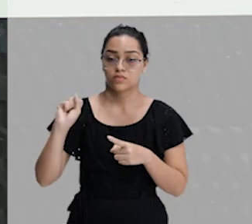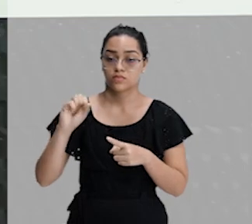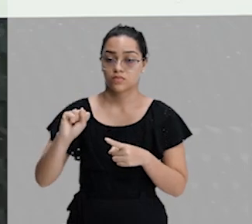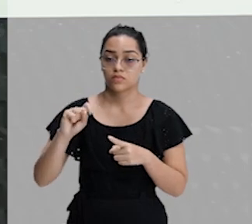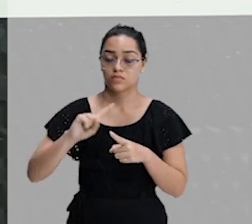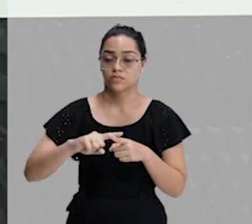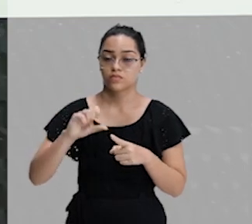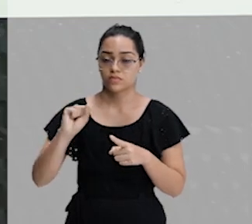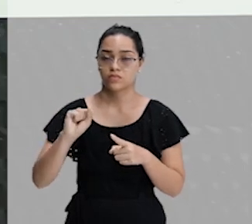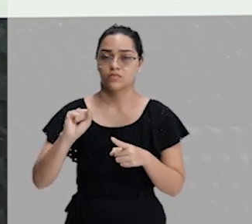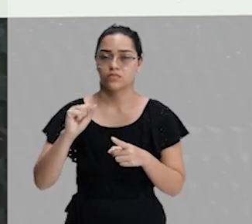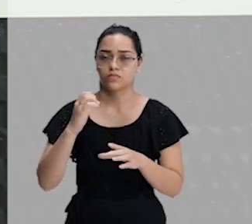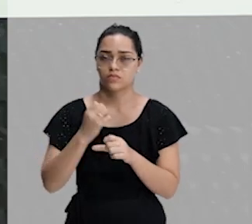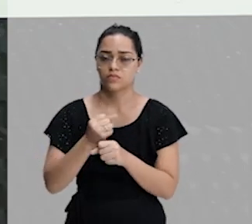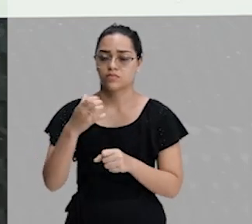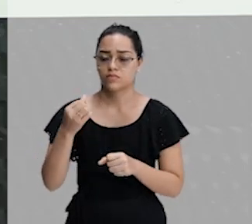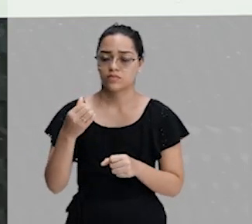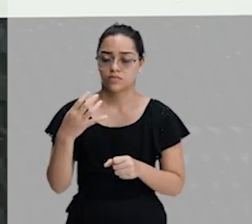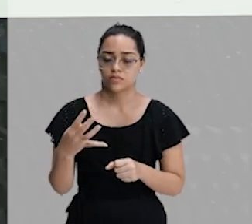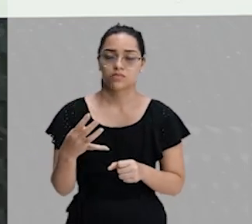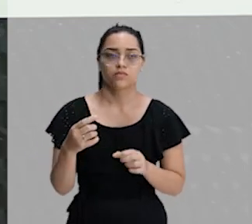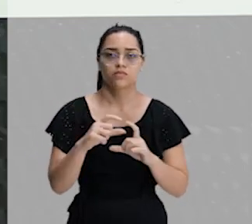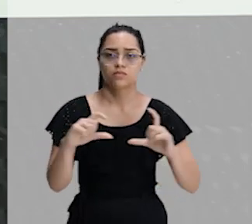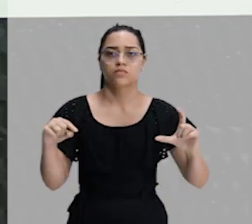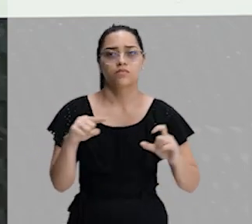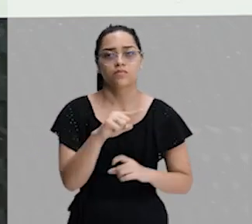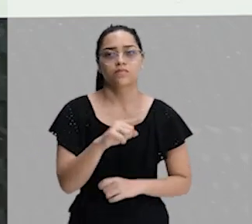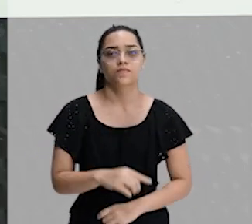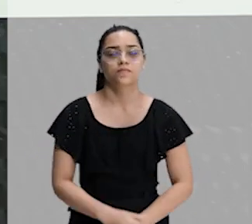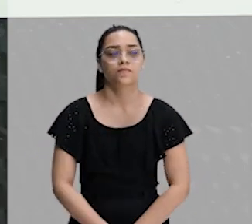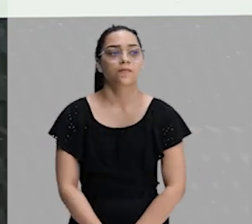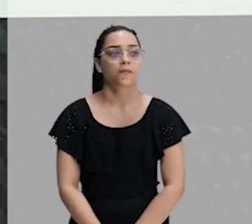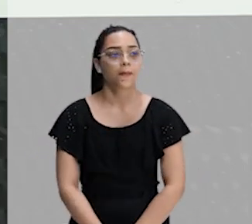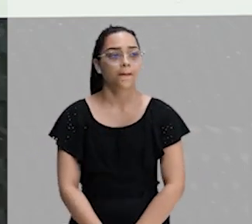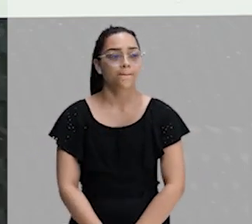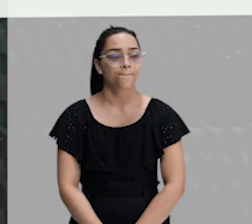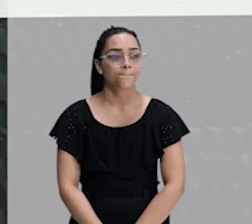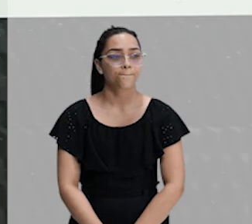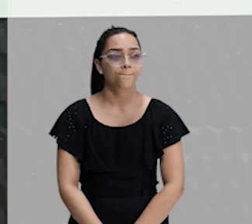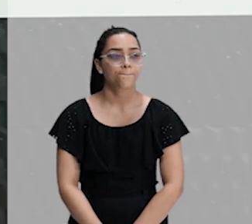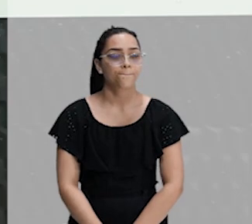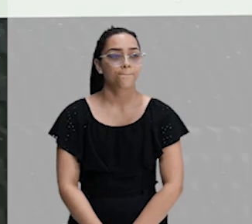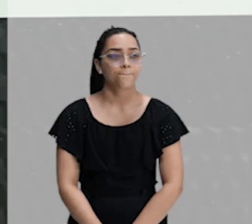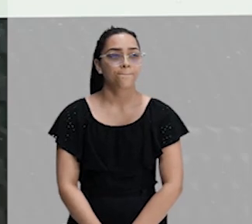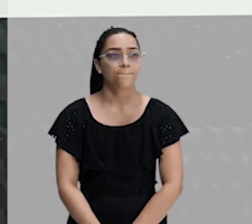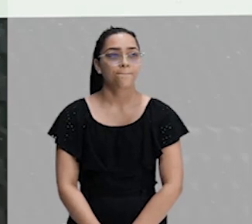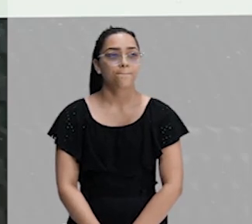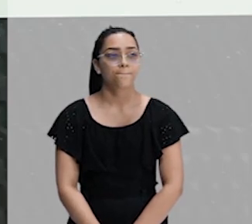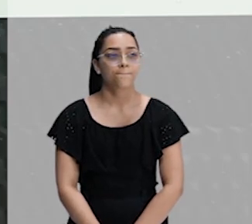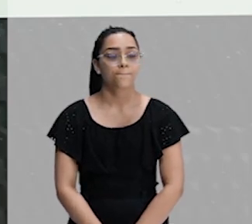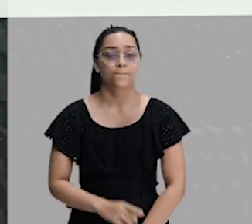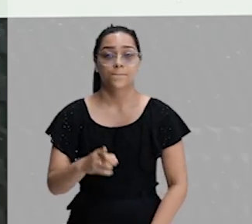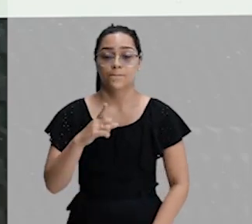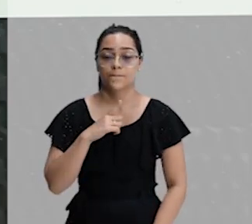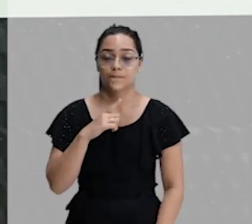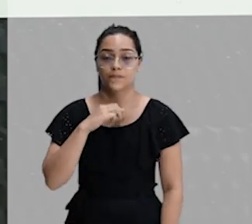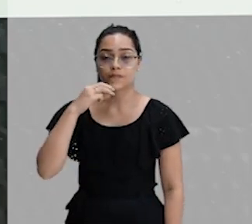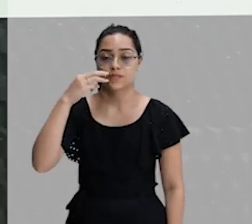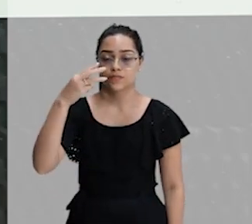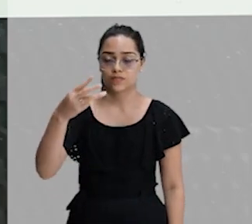8 dá 64, fica 4 com 6. 4 vezes 12, 32, com 6, 38. Então você vai ter